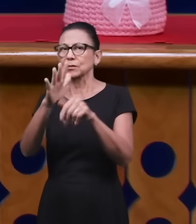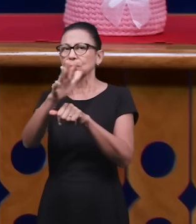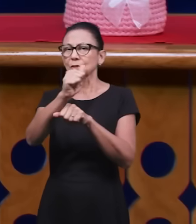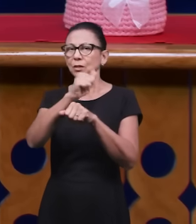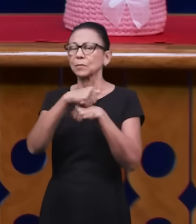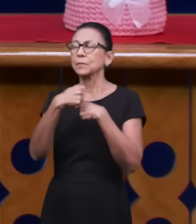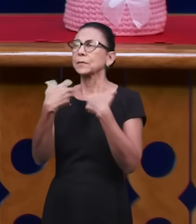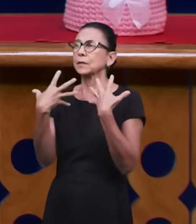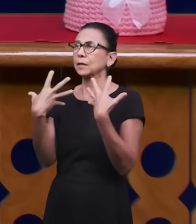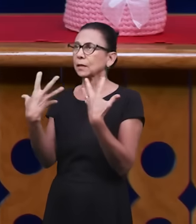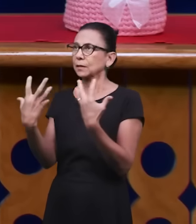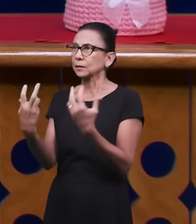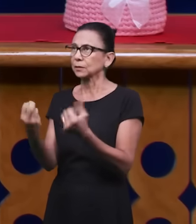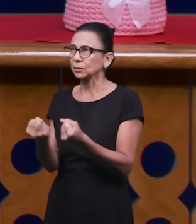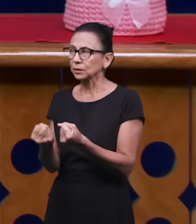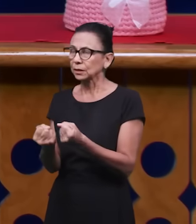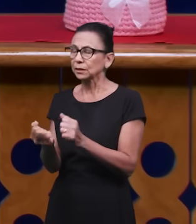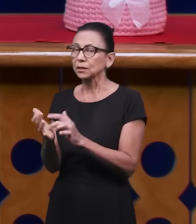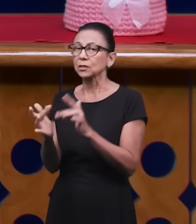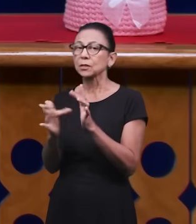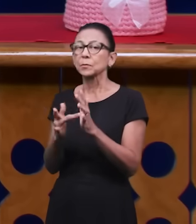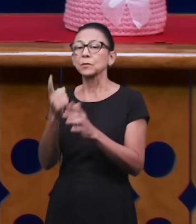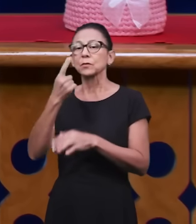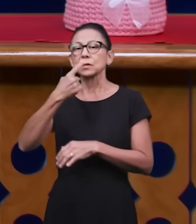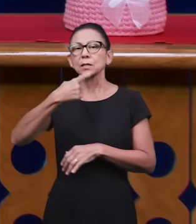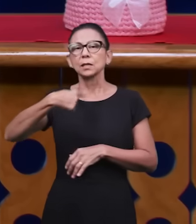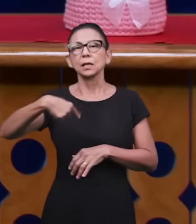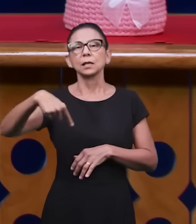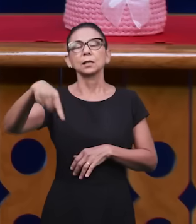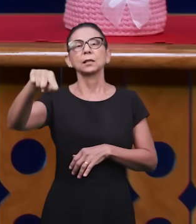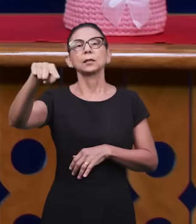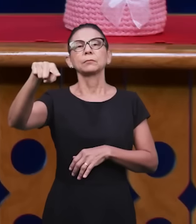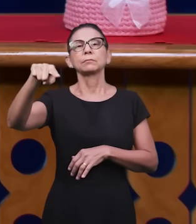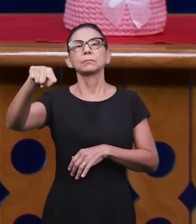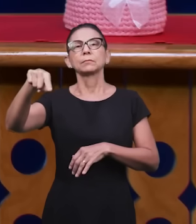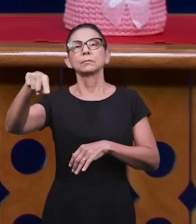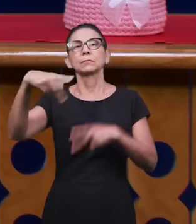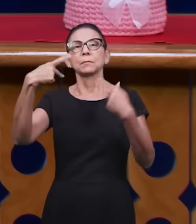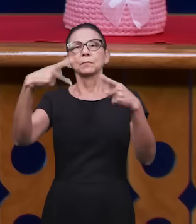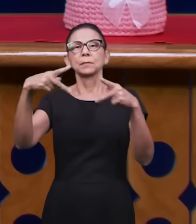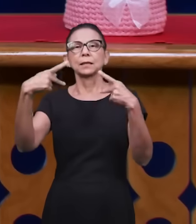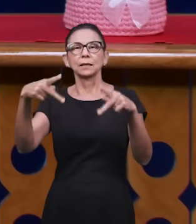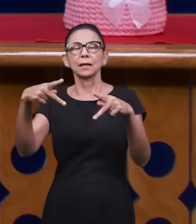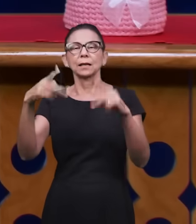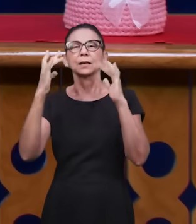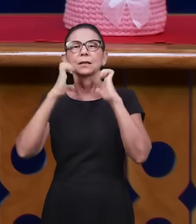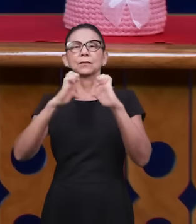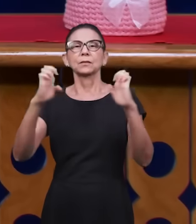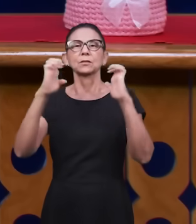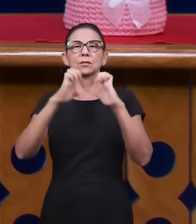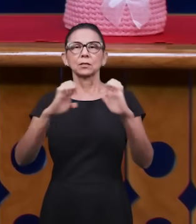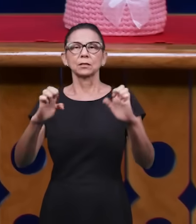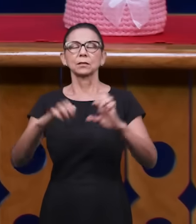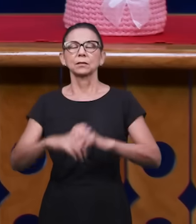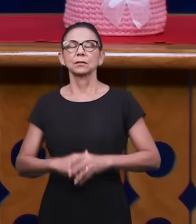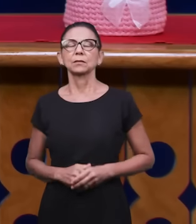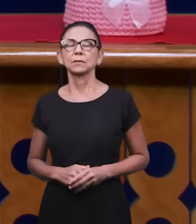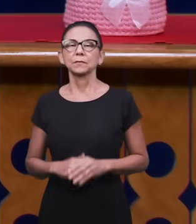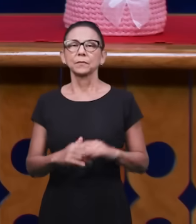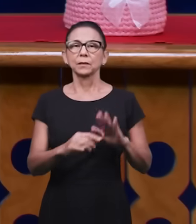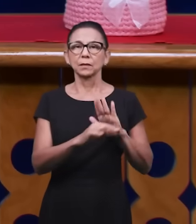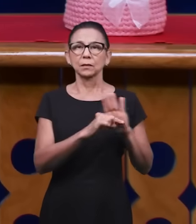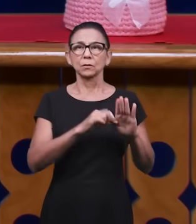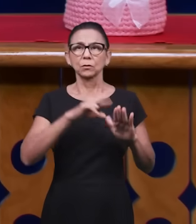tem ide por todo mundo e pregai o evangelho. E o versículo que nós lemos aqui diz, eu vos nomeei para